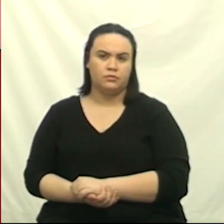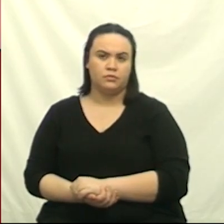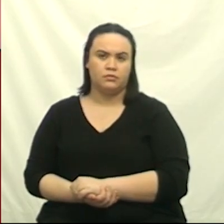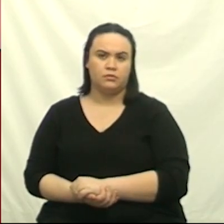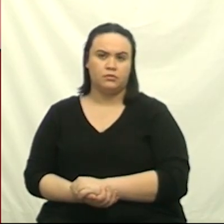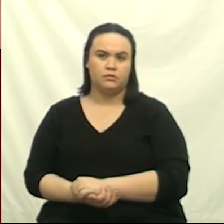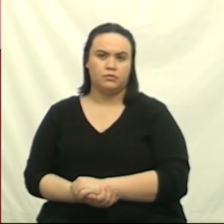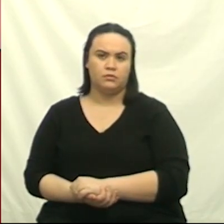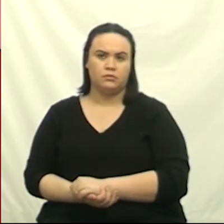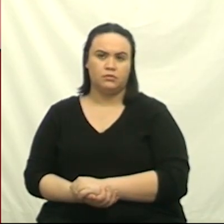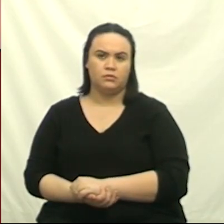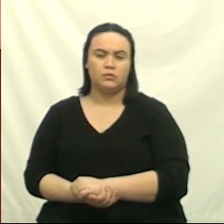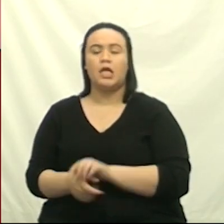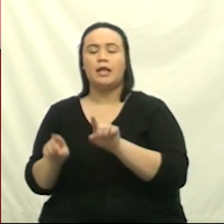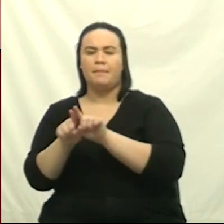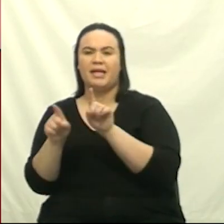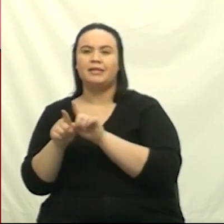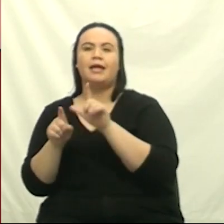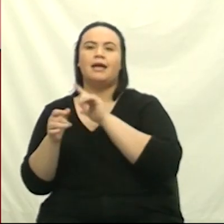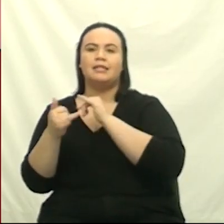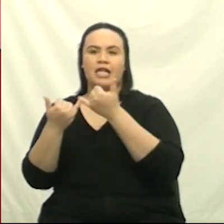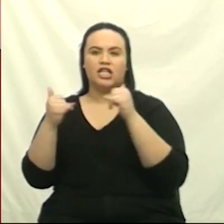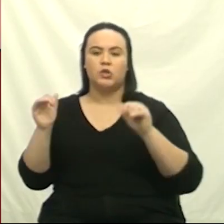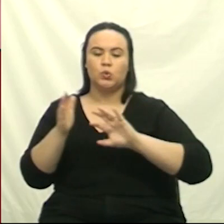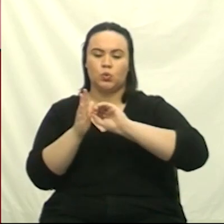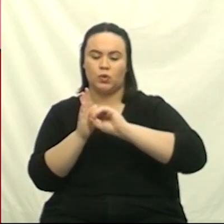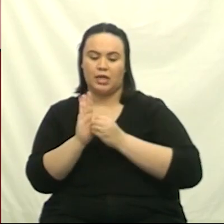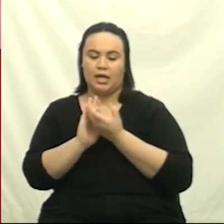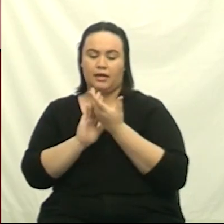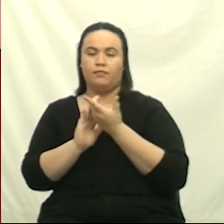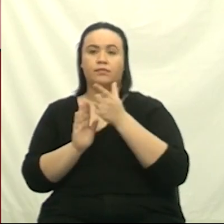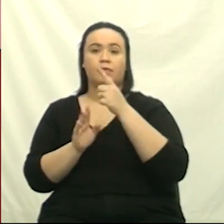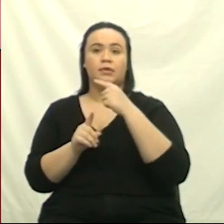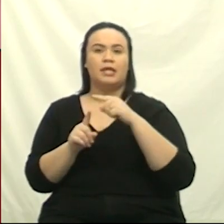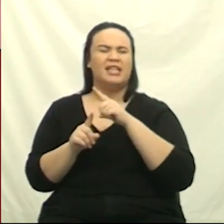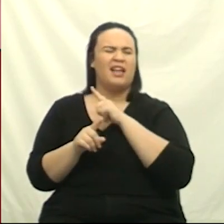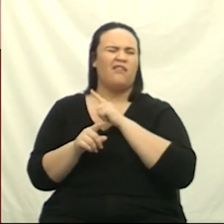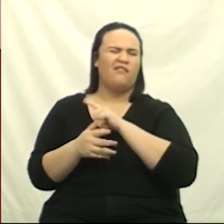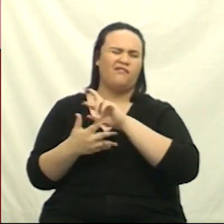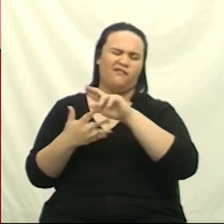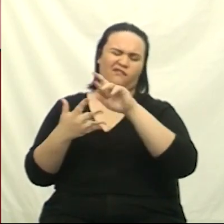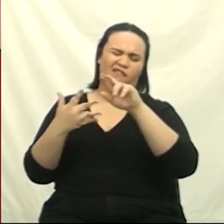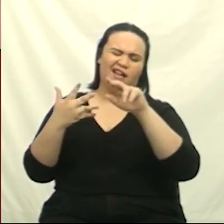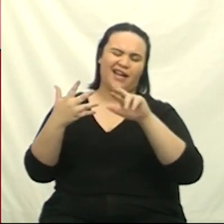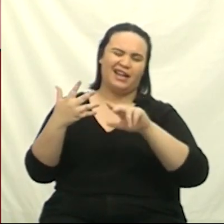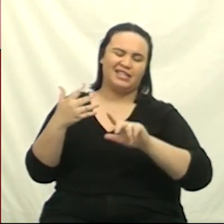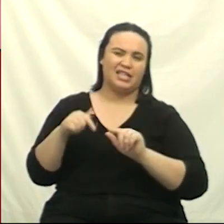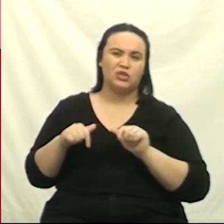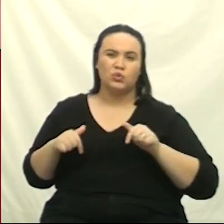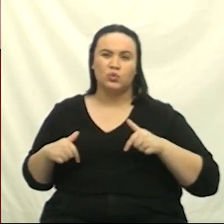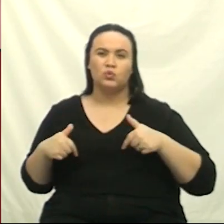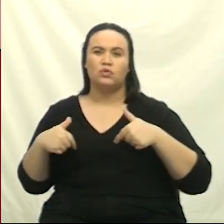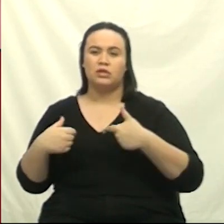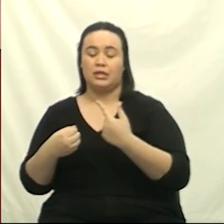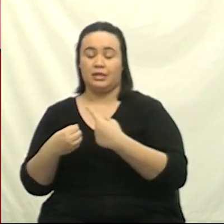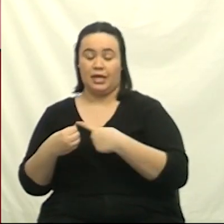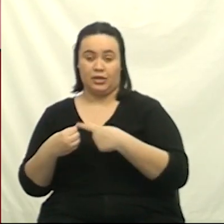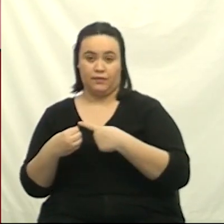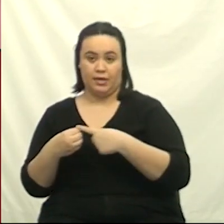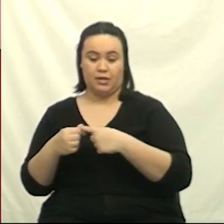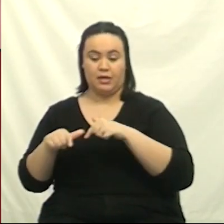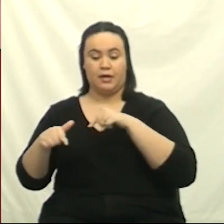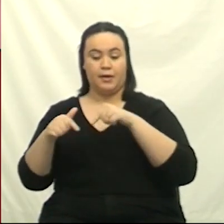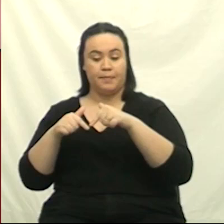energias sustentáveis que a nossa cidade vem fazendo várias outras ações e muitas e muitas ações que o município já vem